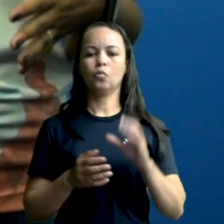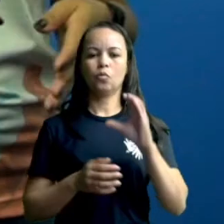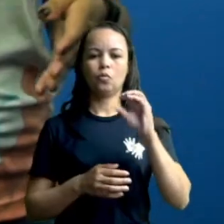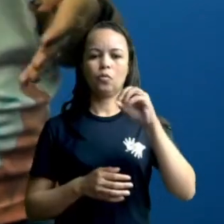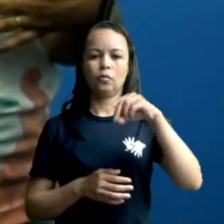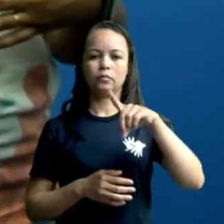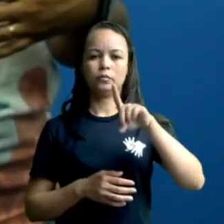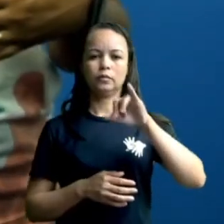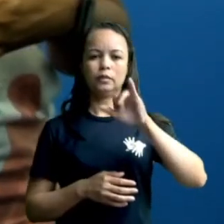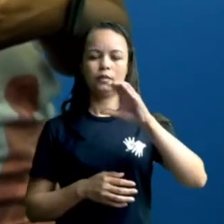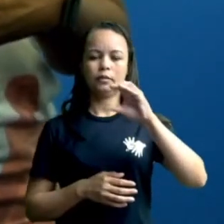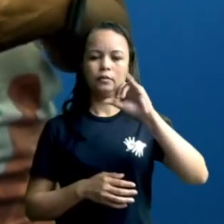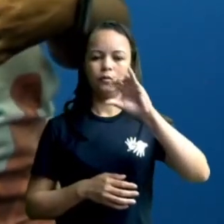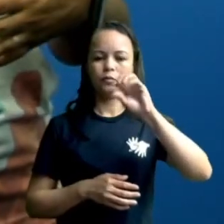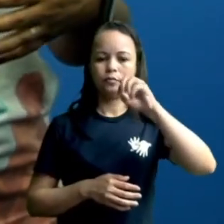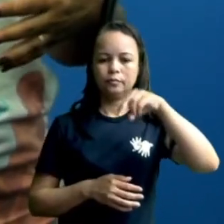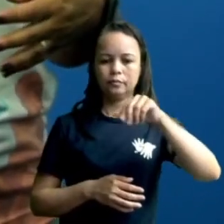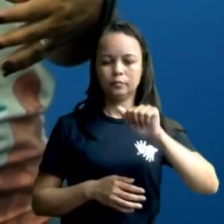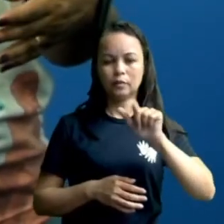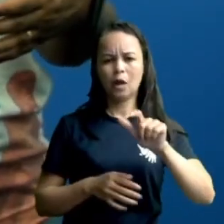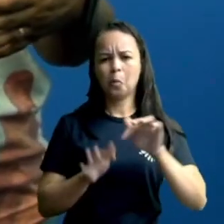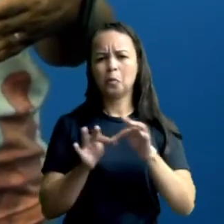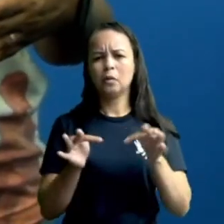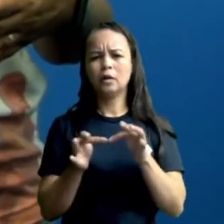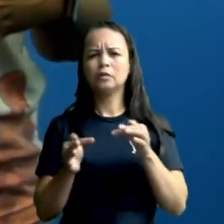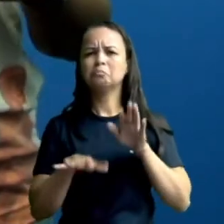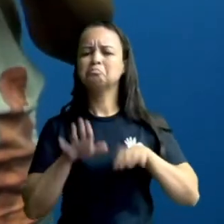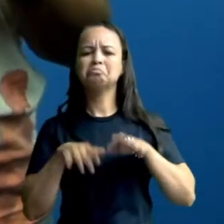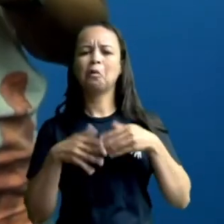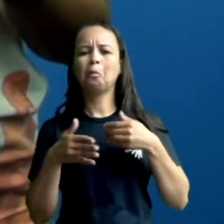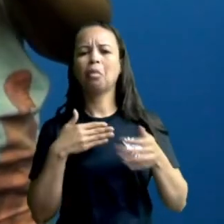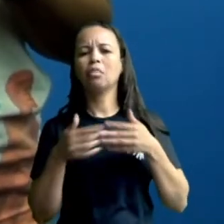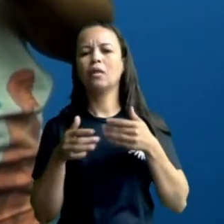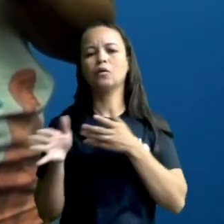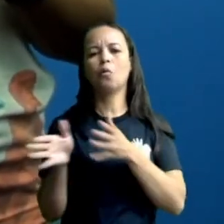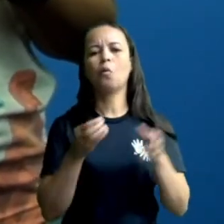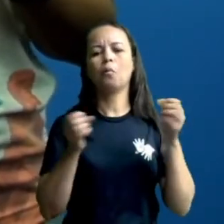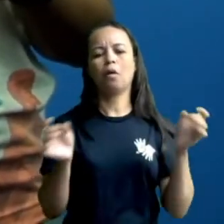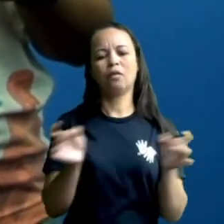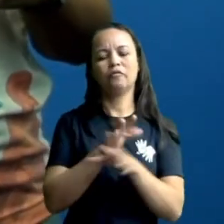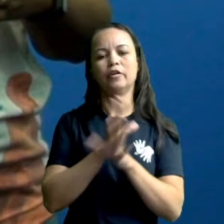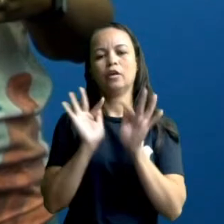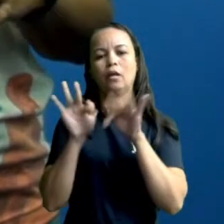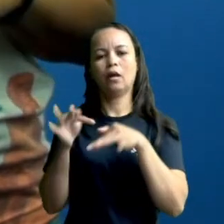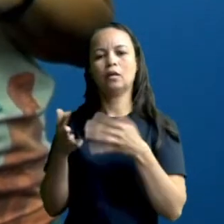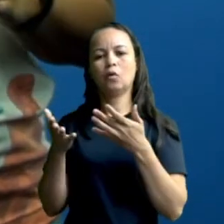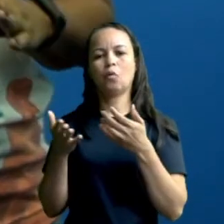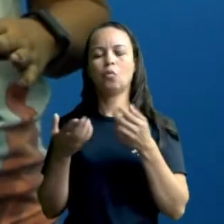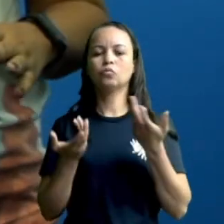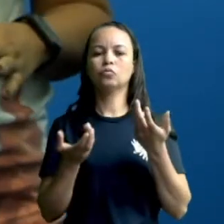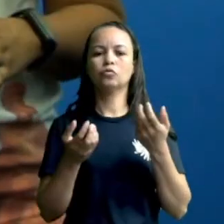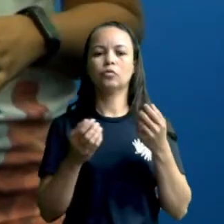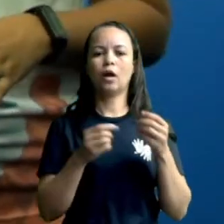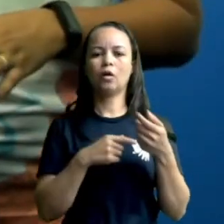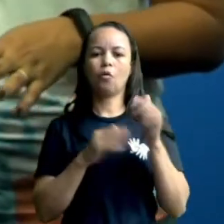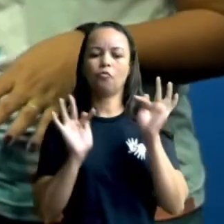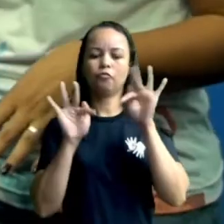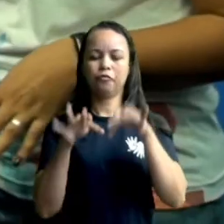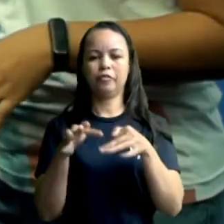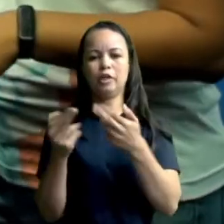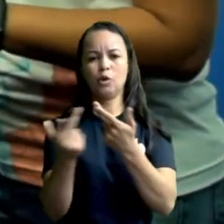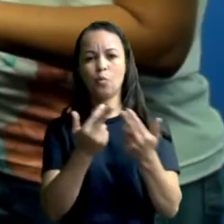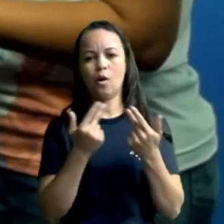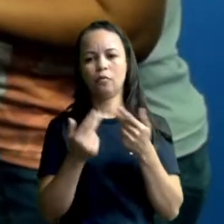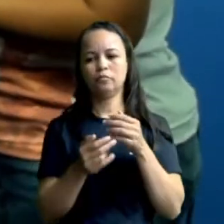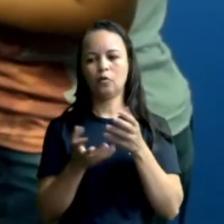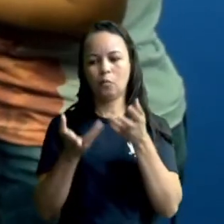fácil, porque independente de como ele termina, a gente vai conjugar com o final do mesmo jeito,